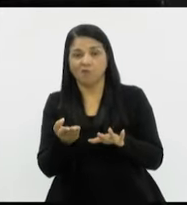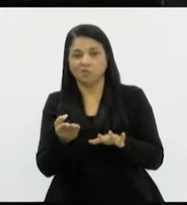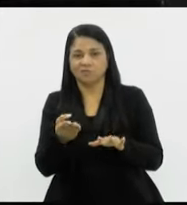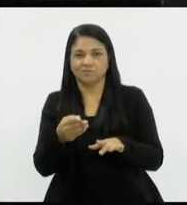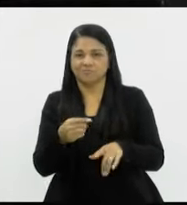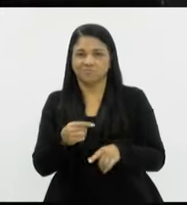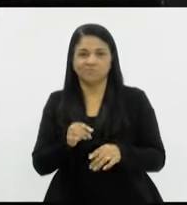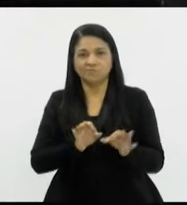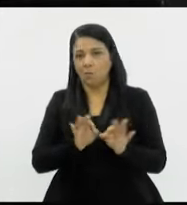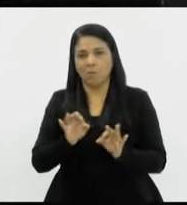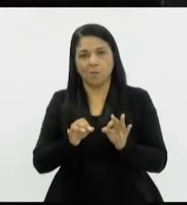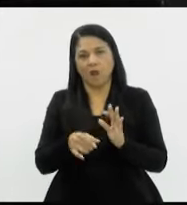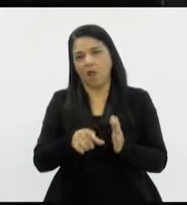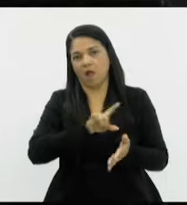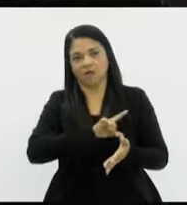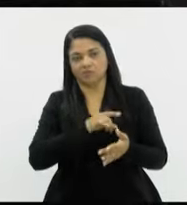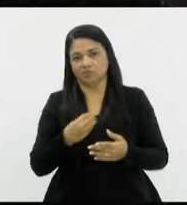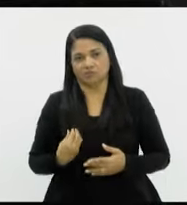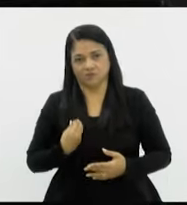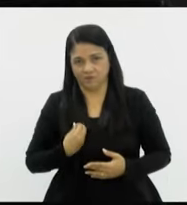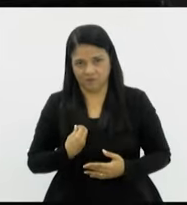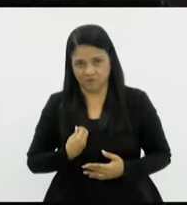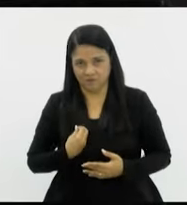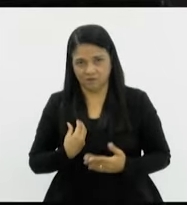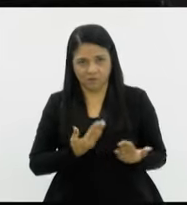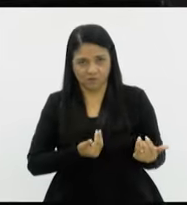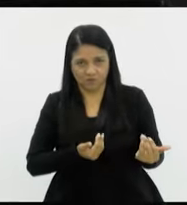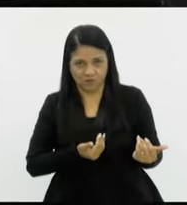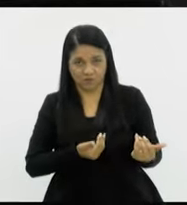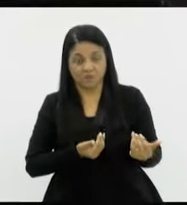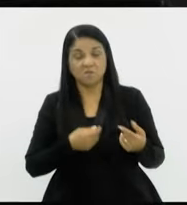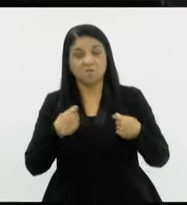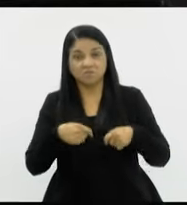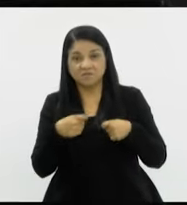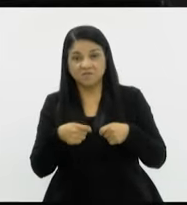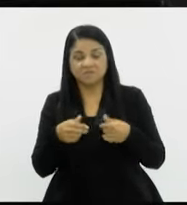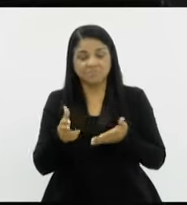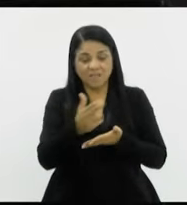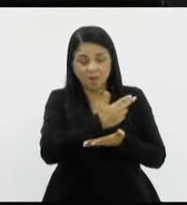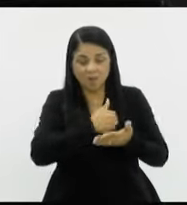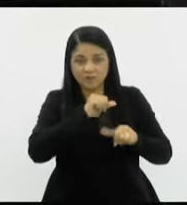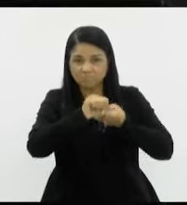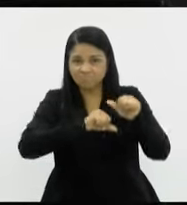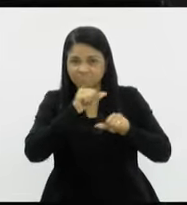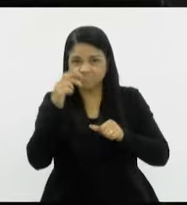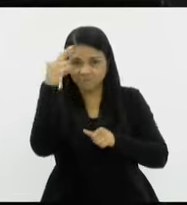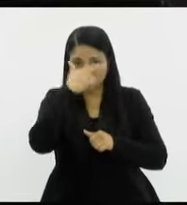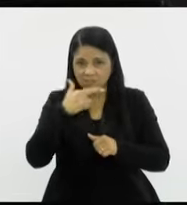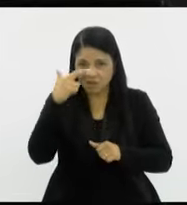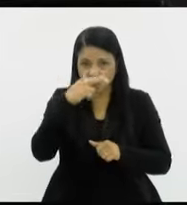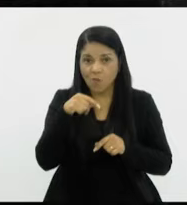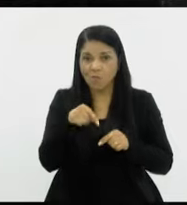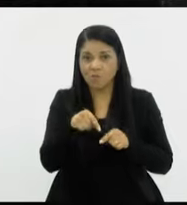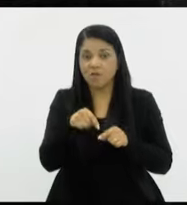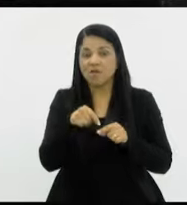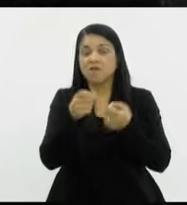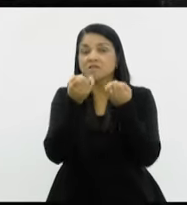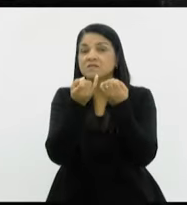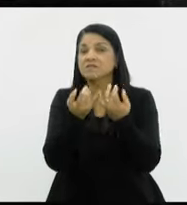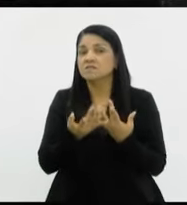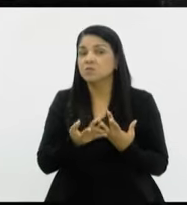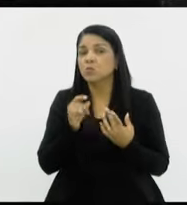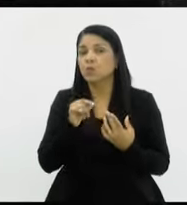para a vida. Então, é urgente que a gente reveja esse regime de recuperação fiscal, que fala, sobretudo, de